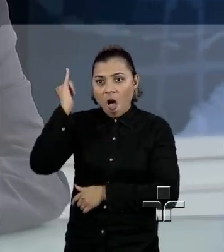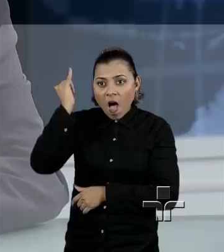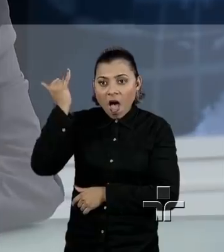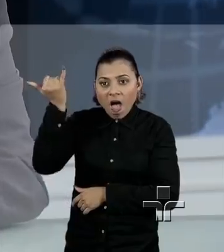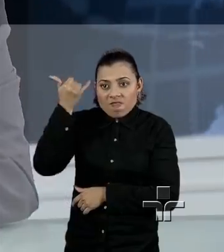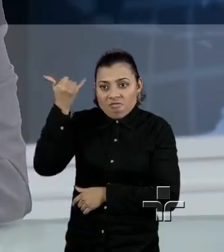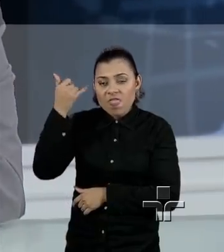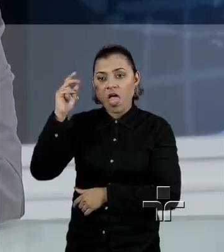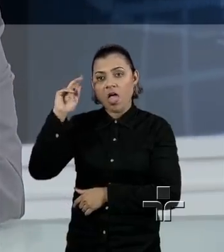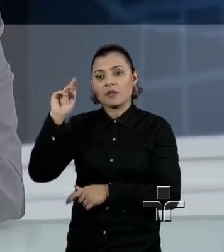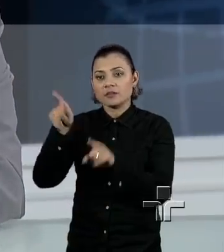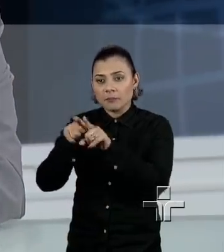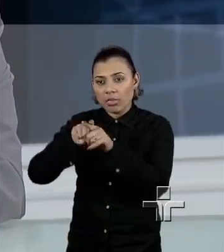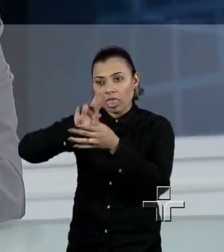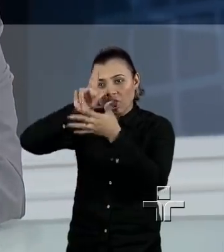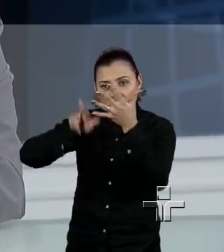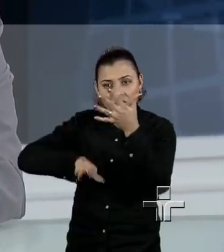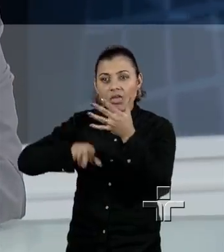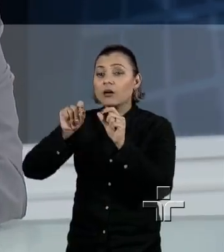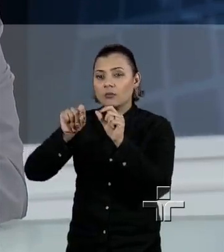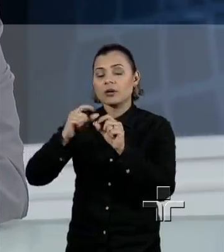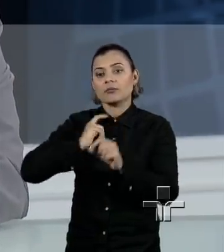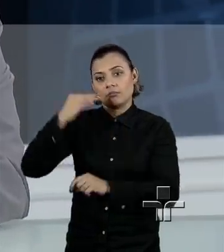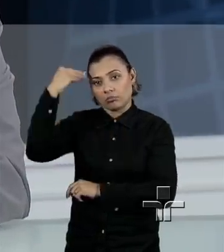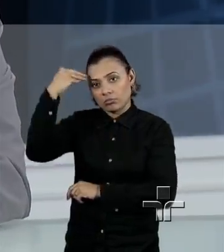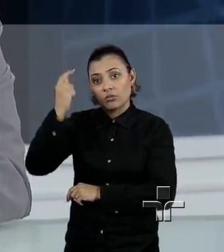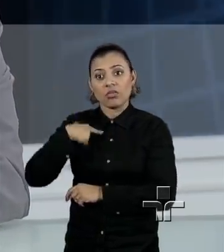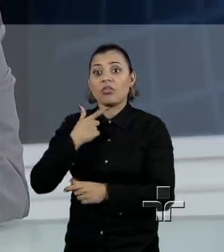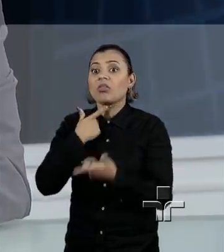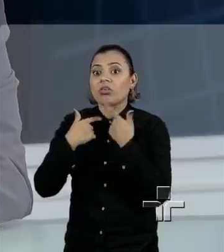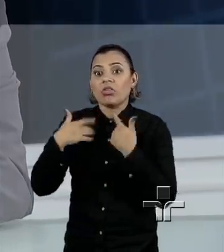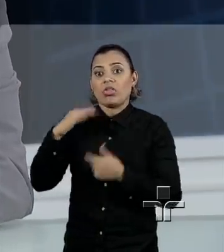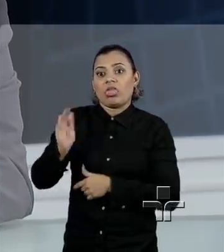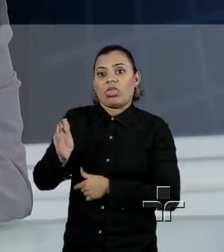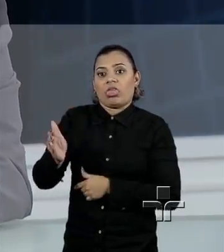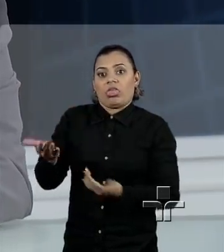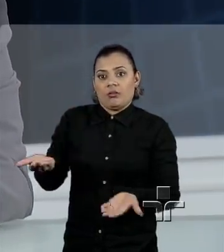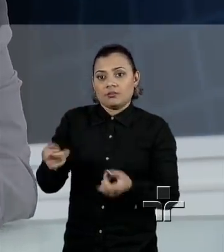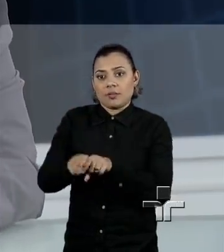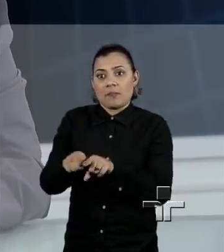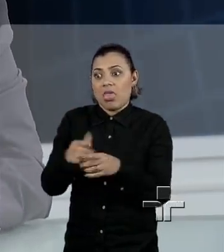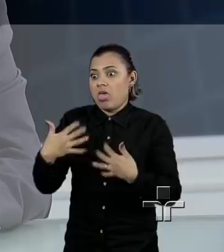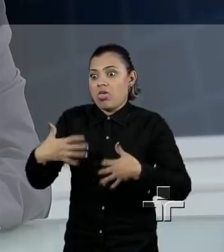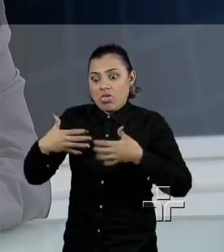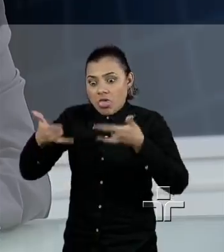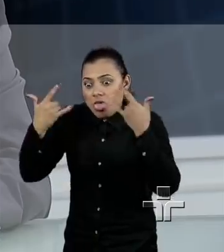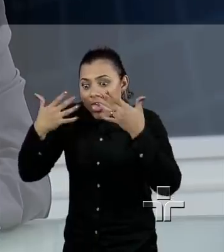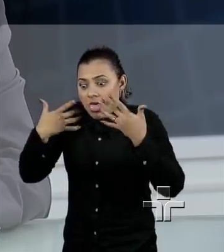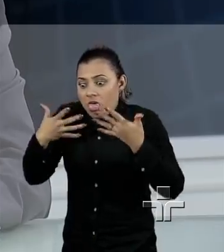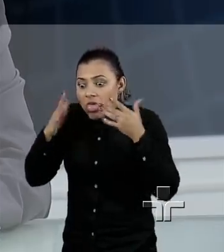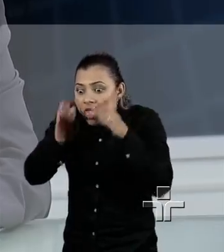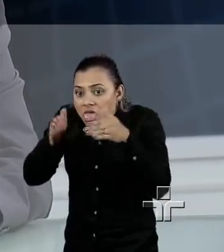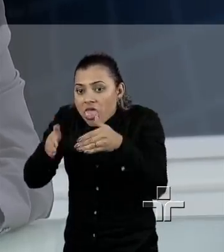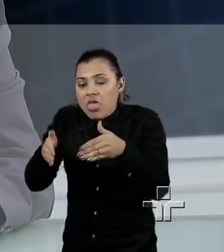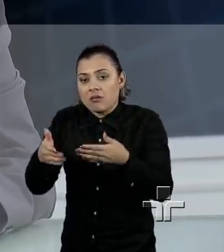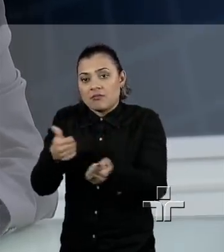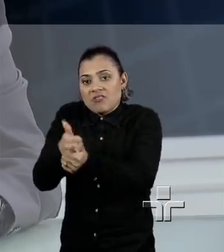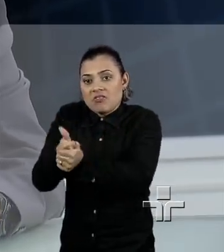pedófilos, eles têm uma compulsão para isso. Como é que você vai fazer se você tem um código penal que libera o indivíduo, que tem grande chance